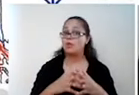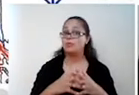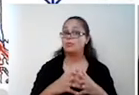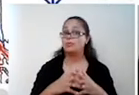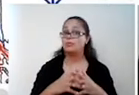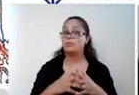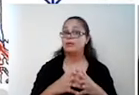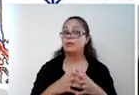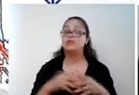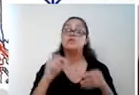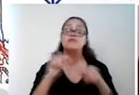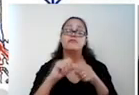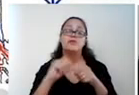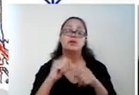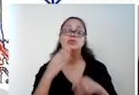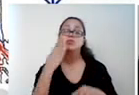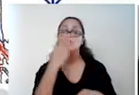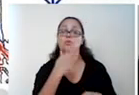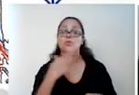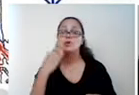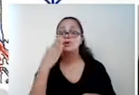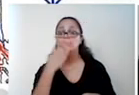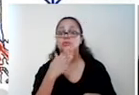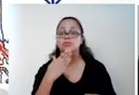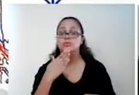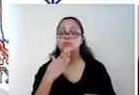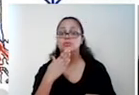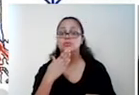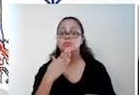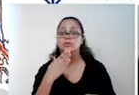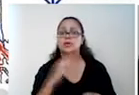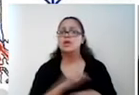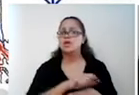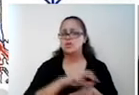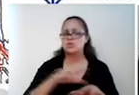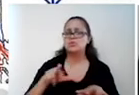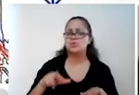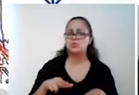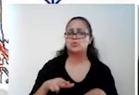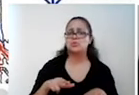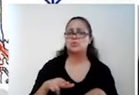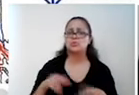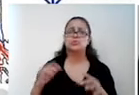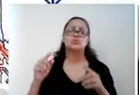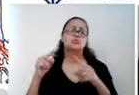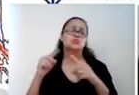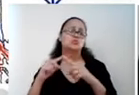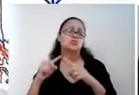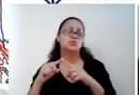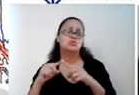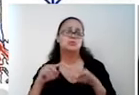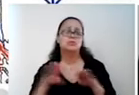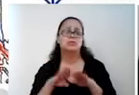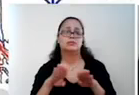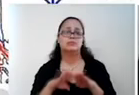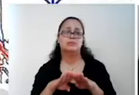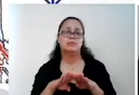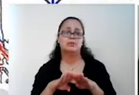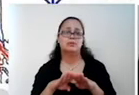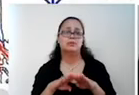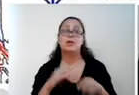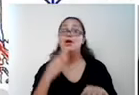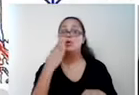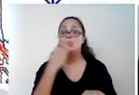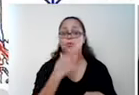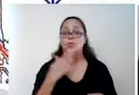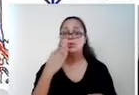o açúcar na fotossíntese e outras moléculas também de interesse para a planta. Mas o mais importante nesse momento aqui é o açúcar. Porque, como já